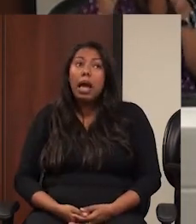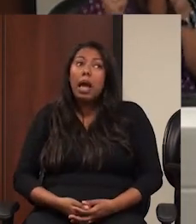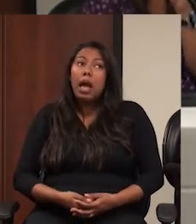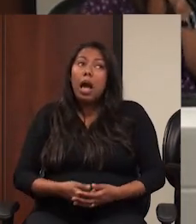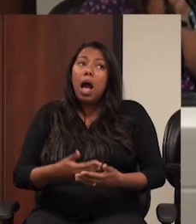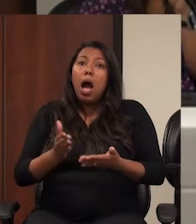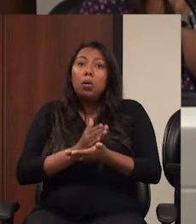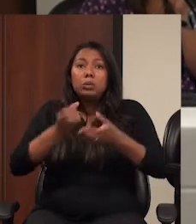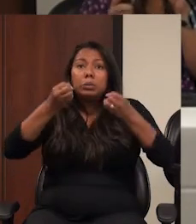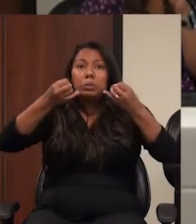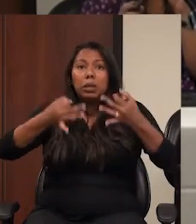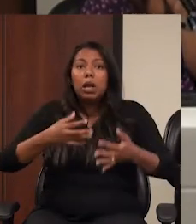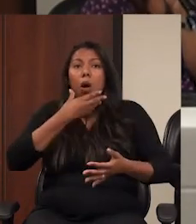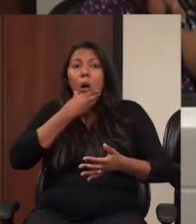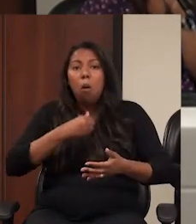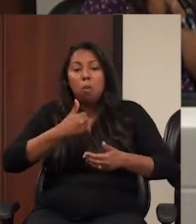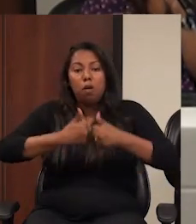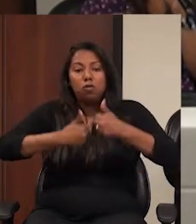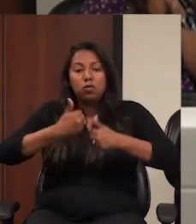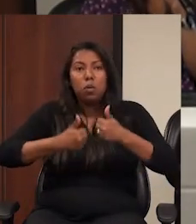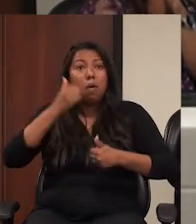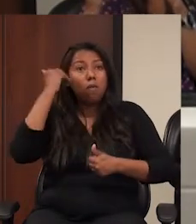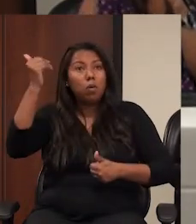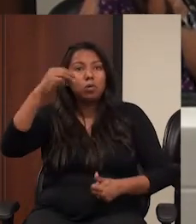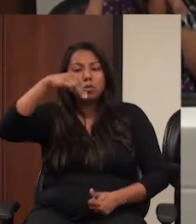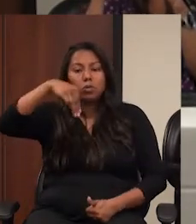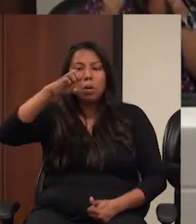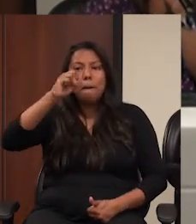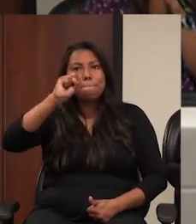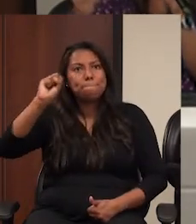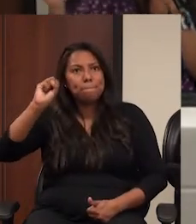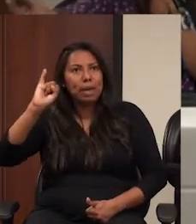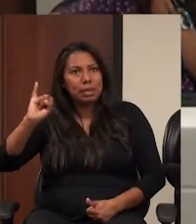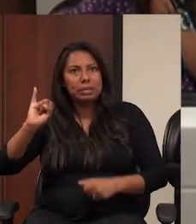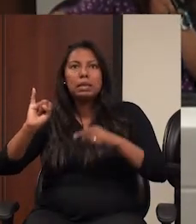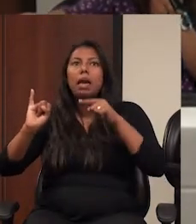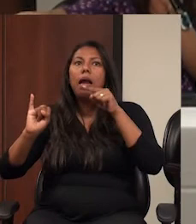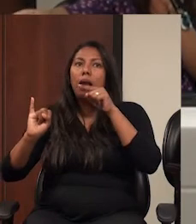futebol, melhor do mundo, tem autismo. Se ele vivesse no Brasil, ele